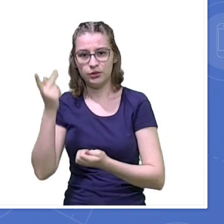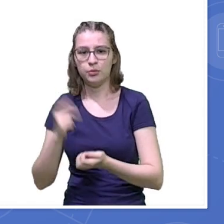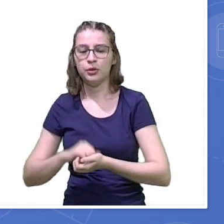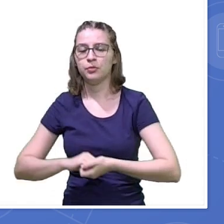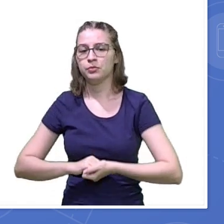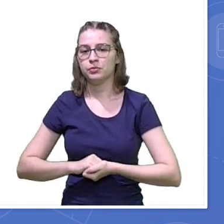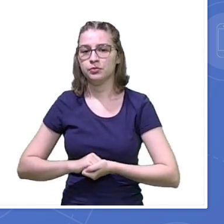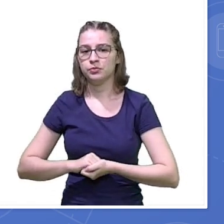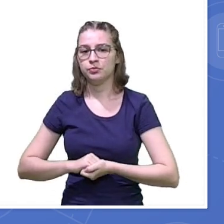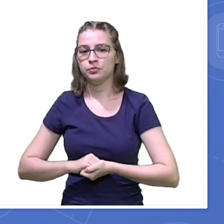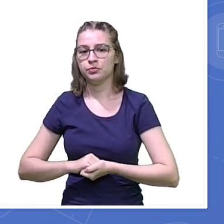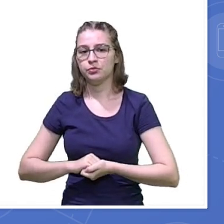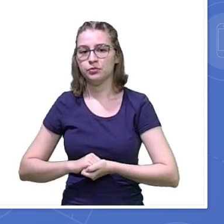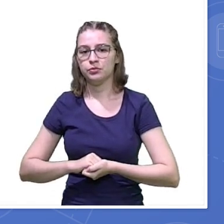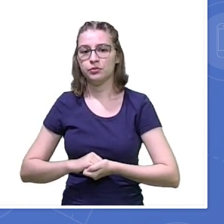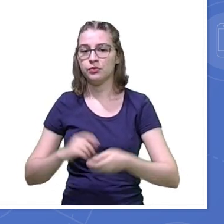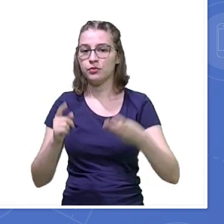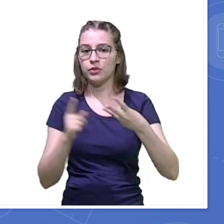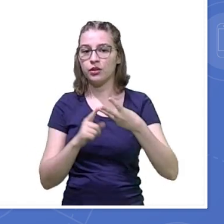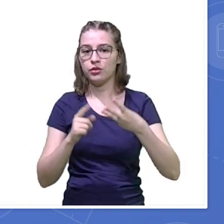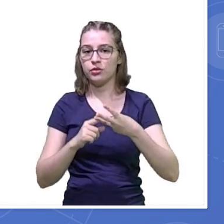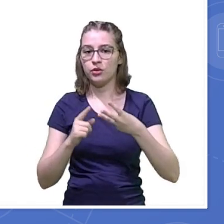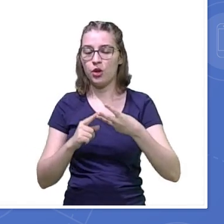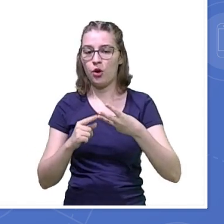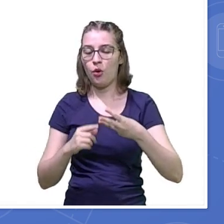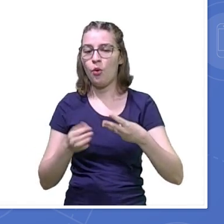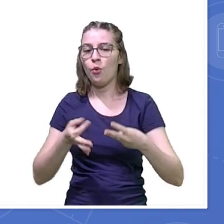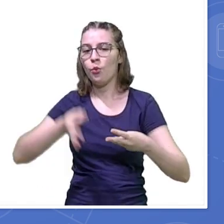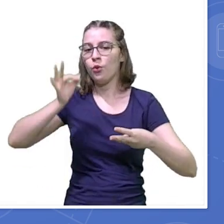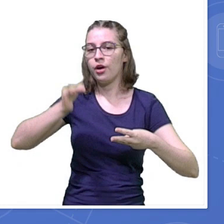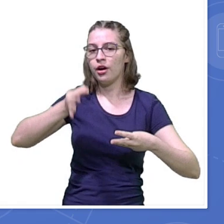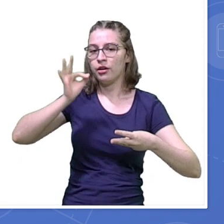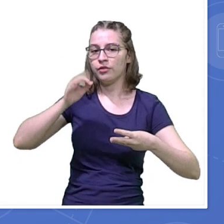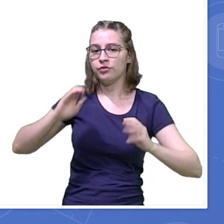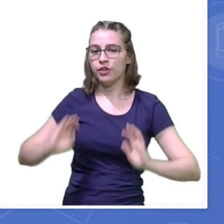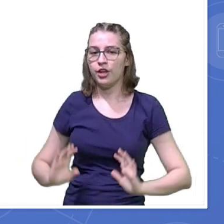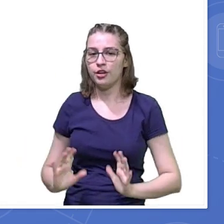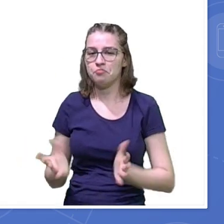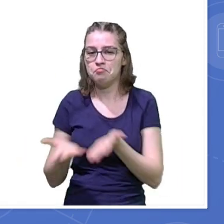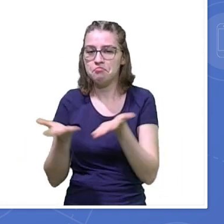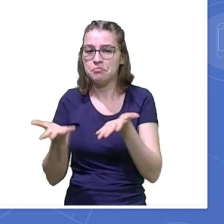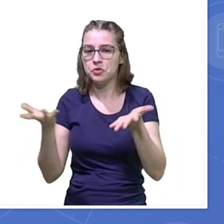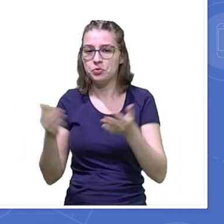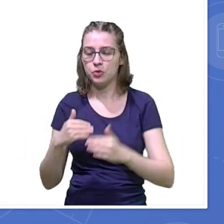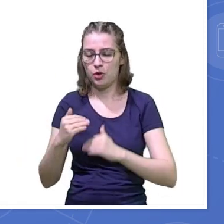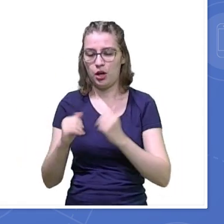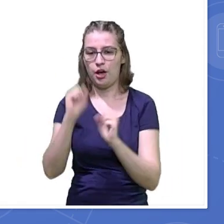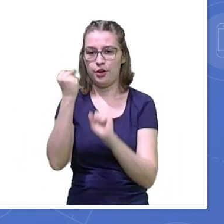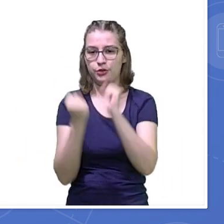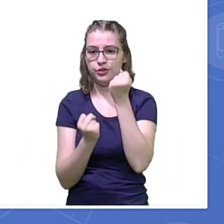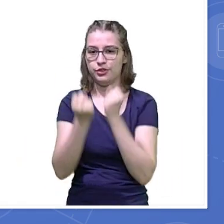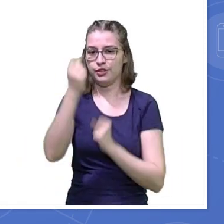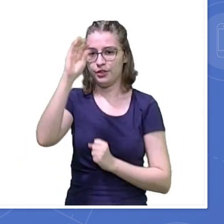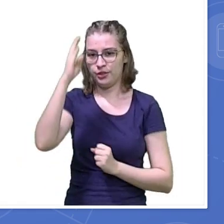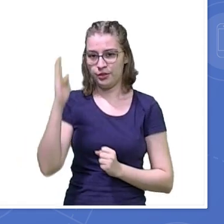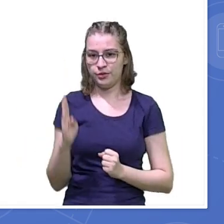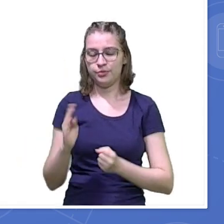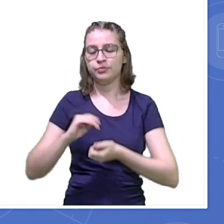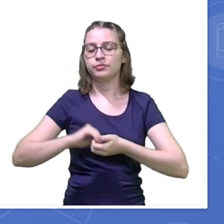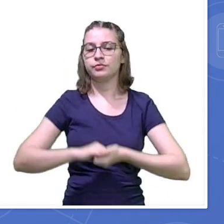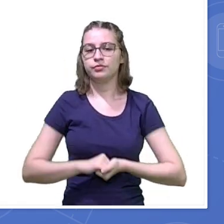Terceira frase. O café foi propulsor para o processo da industrialização brasileira. Terceira frase